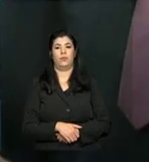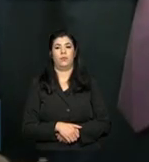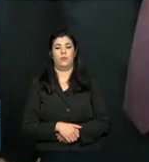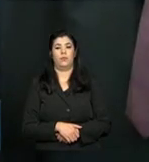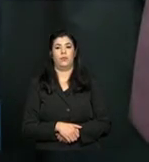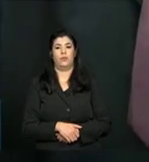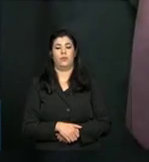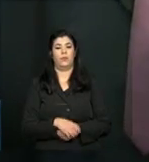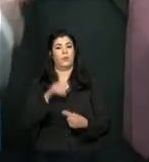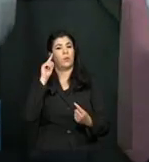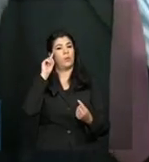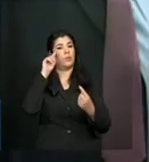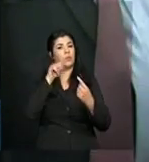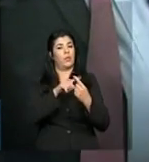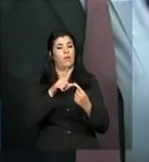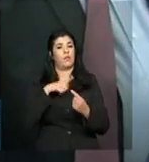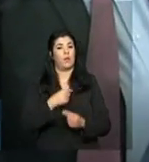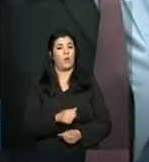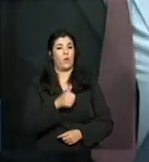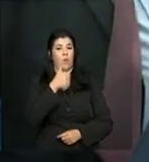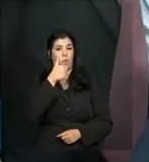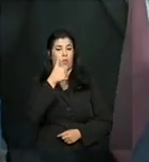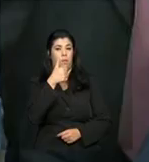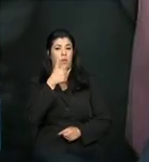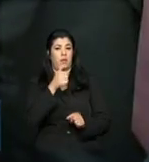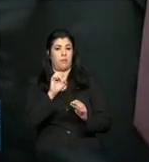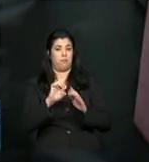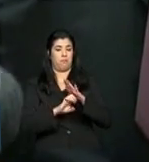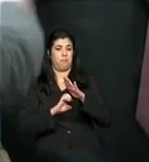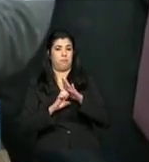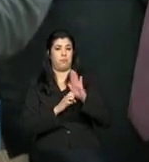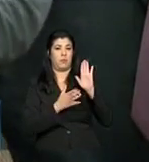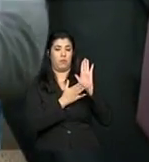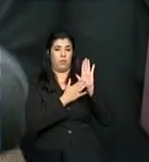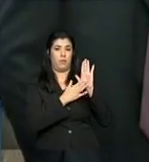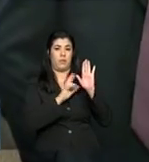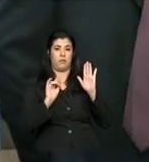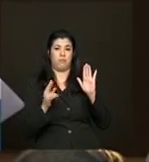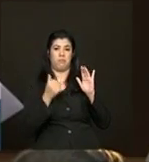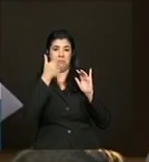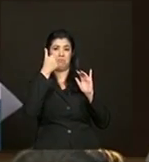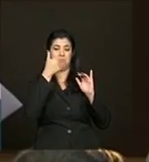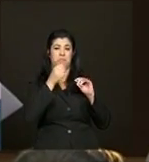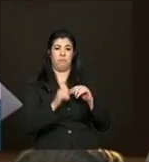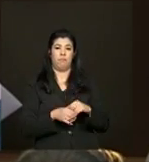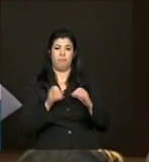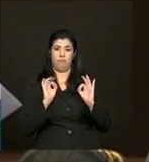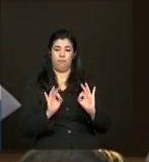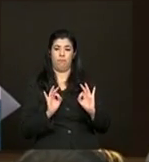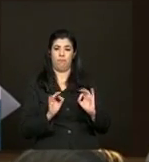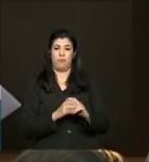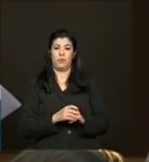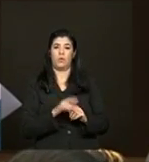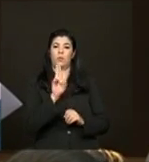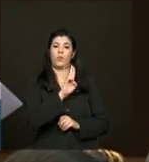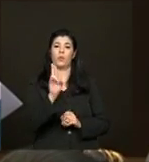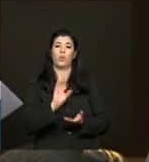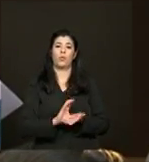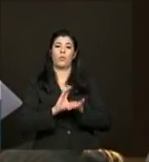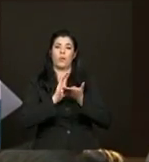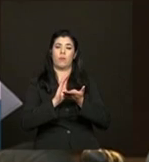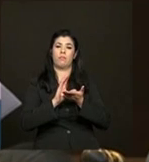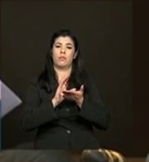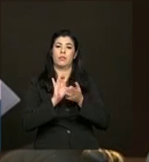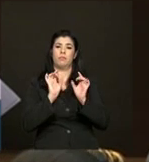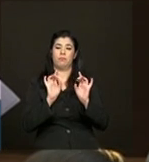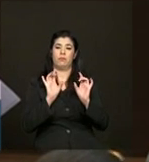Em razão de haver apenas uma proponente com valor de receita anual permitida válido, em nome da Comissão Especial de Licitação, declaro fechado a